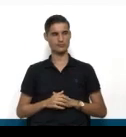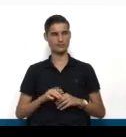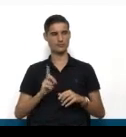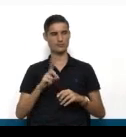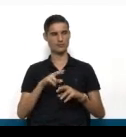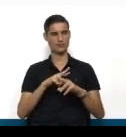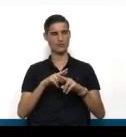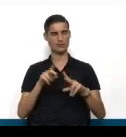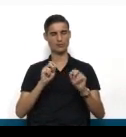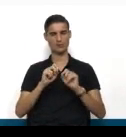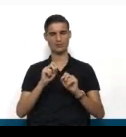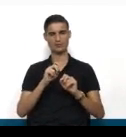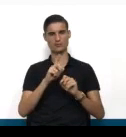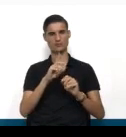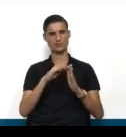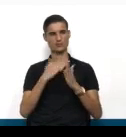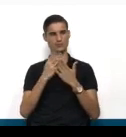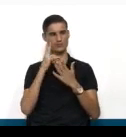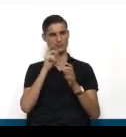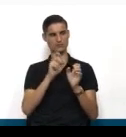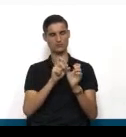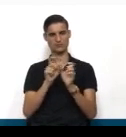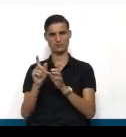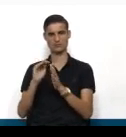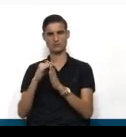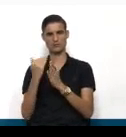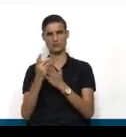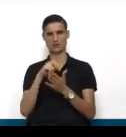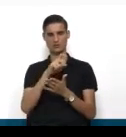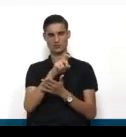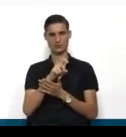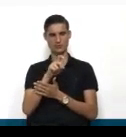igual a tudo isso aqui que nós temos aqui na frente,